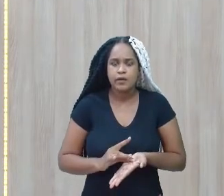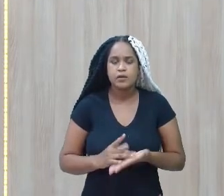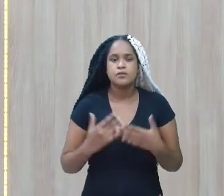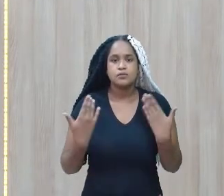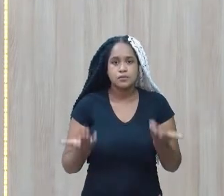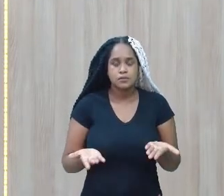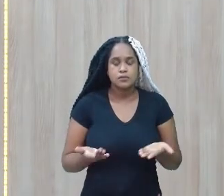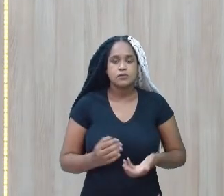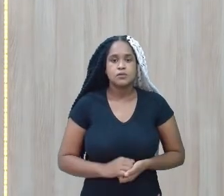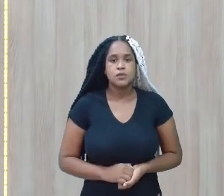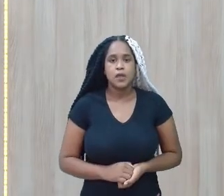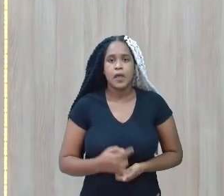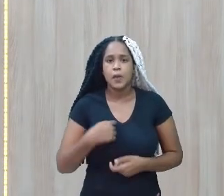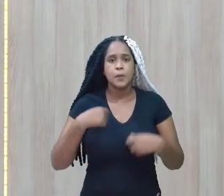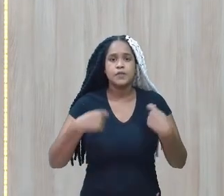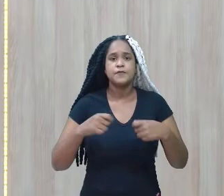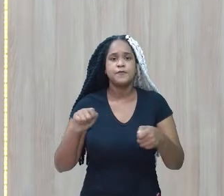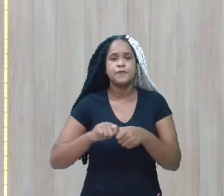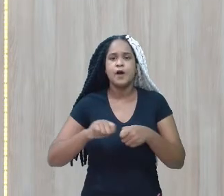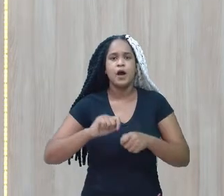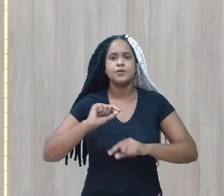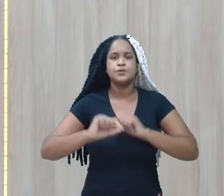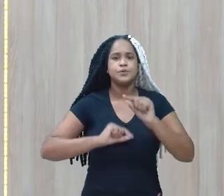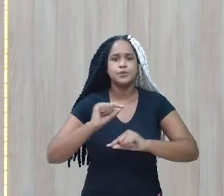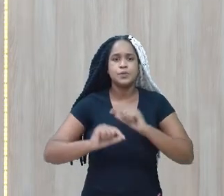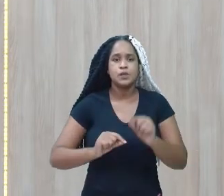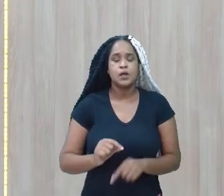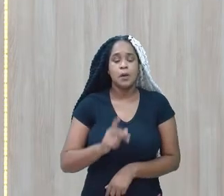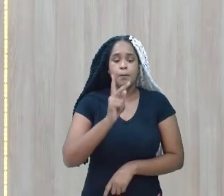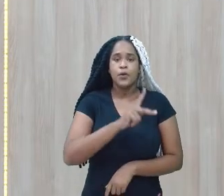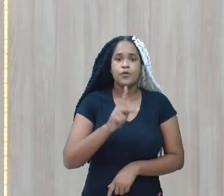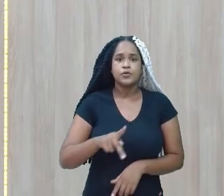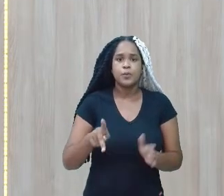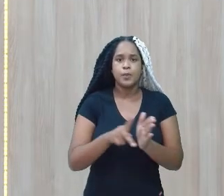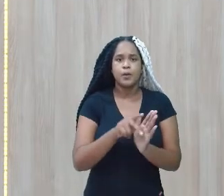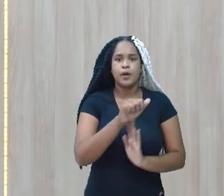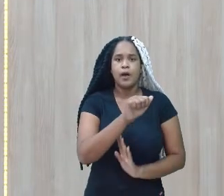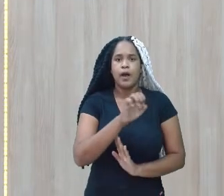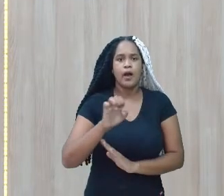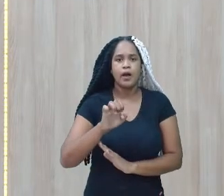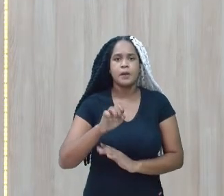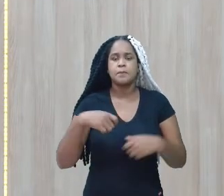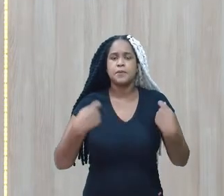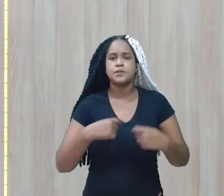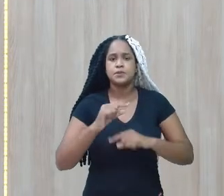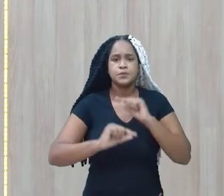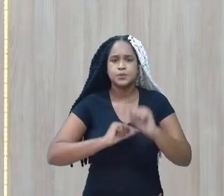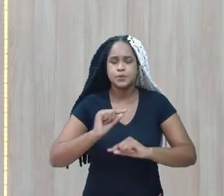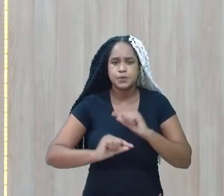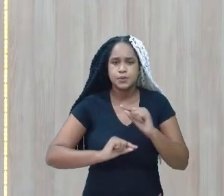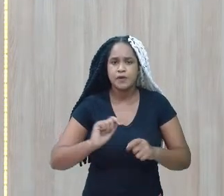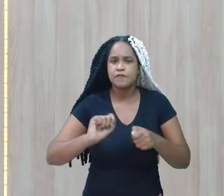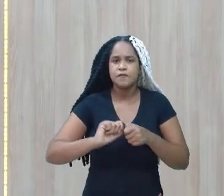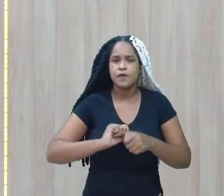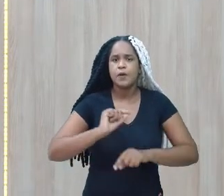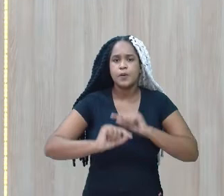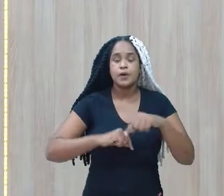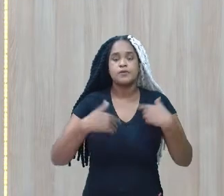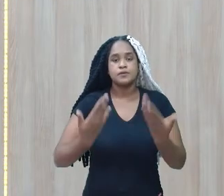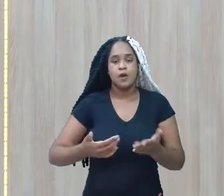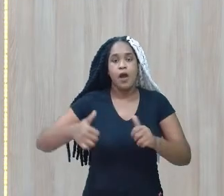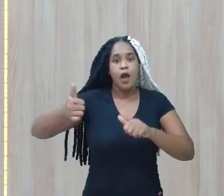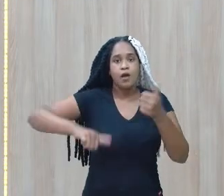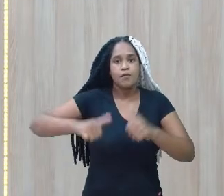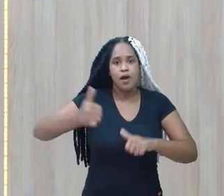tenho que trabalhar com ele? O que é que o professor do AE precisa contemplar? Então, essa avaliação diagnóstica, ele traz